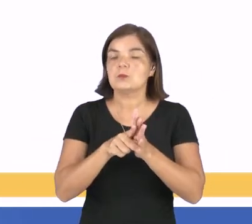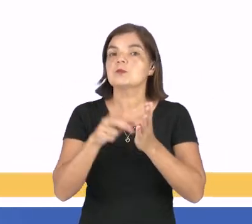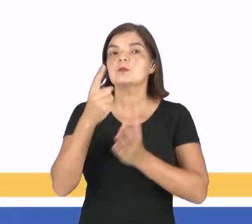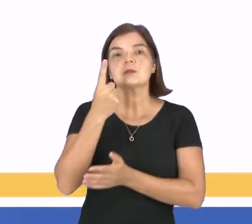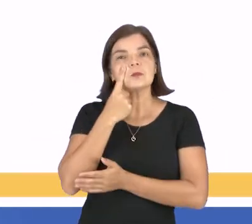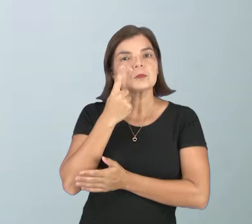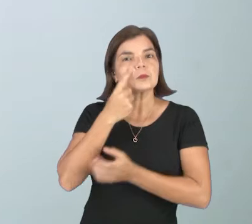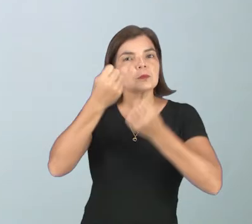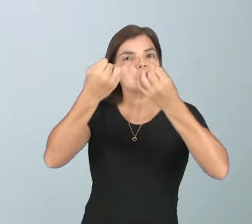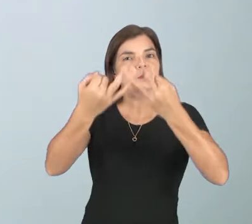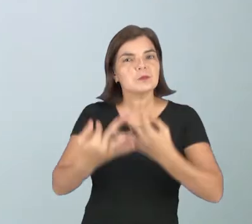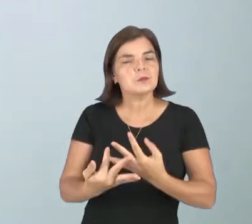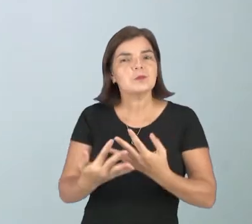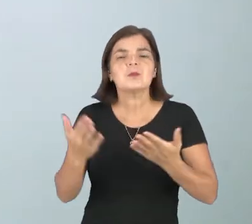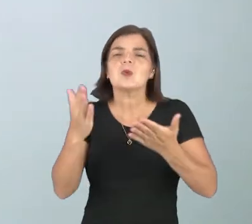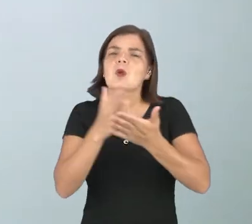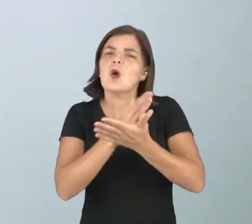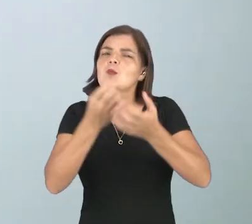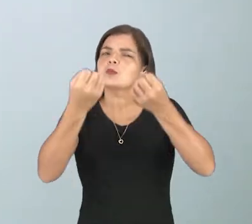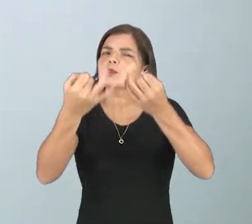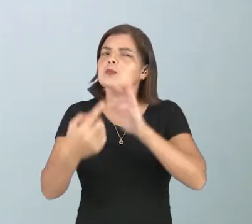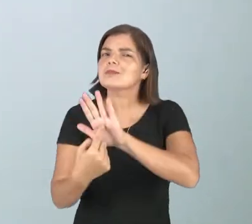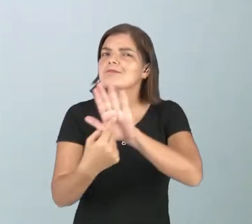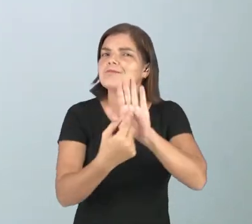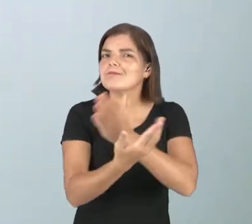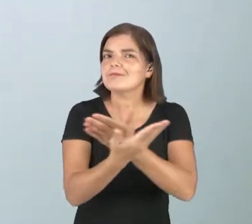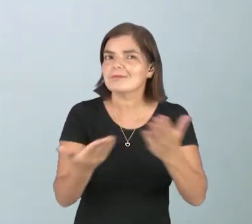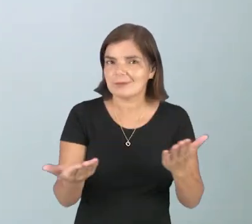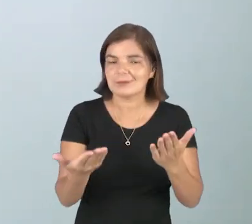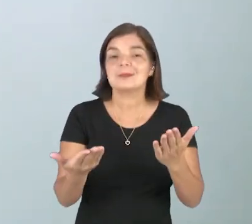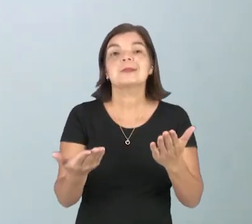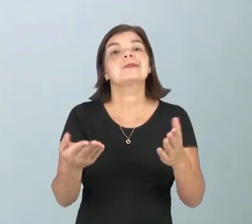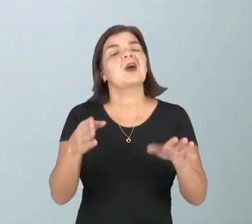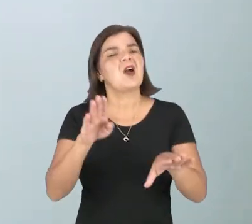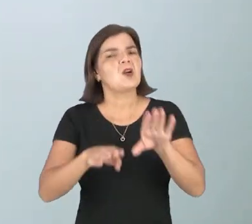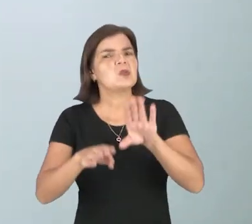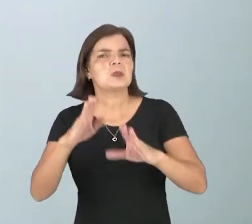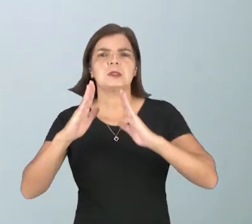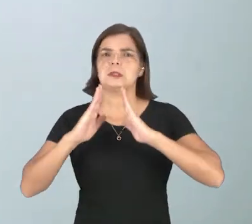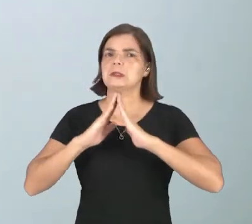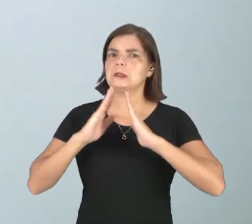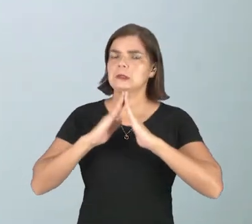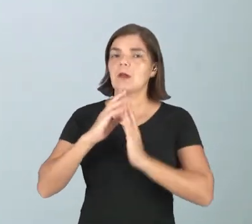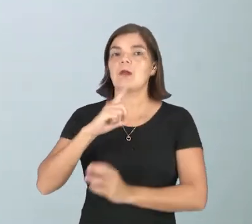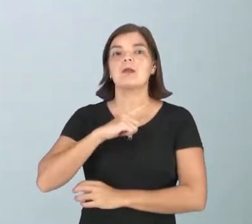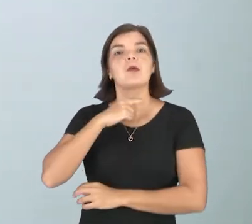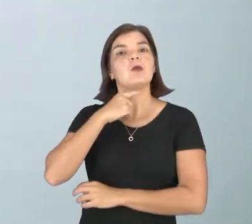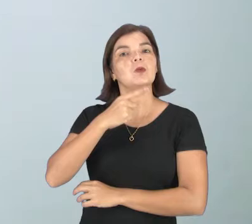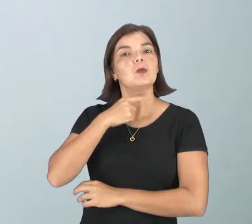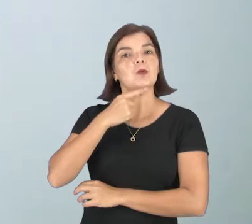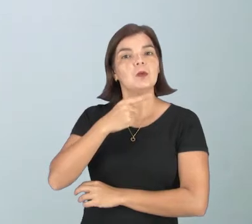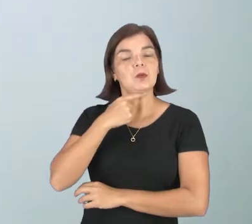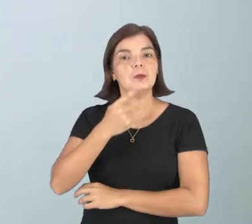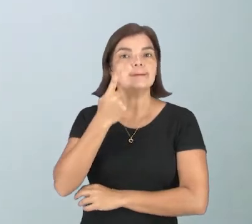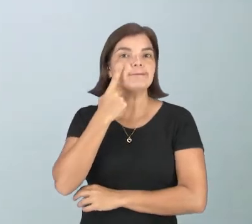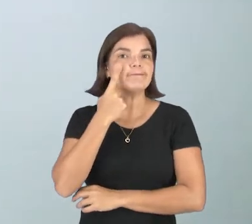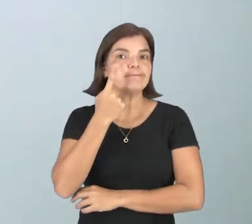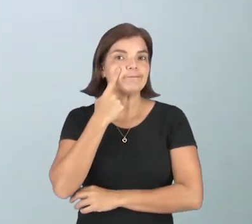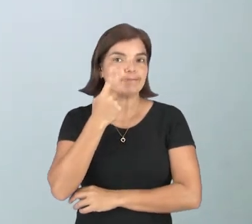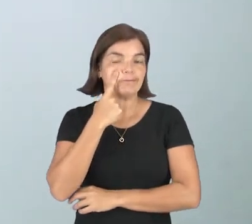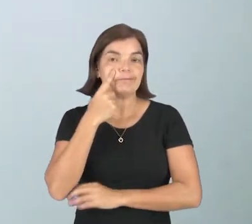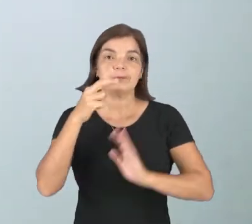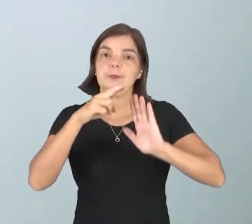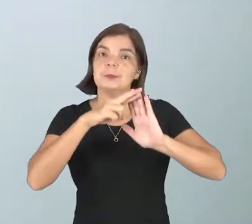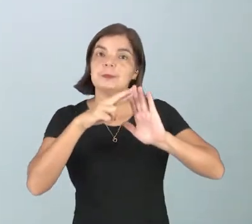Nós vamos falar agora de apenas algumas regras específicas que talvez aí em casa você também tenha dúvida. Então, vamos trabalhar